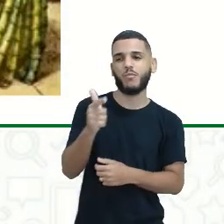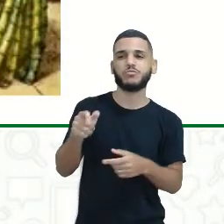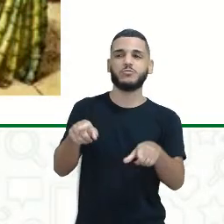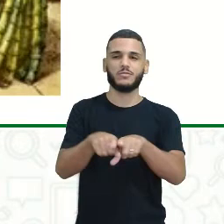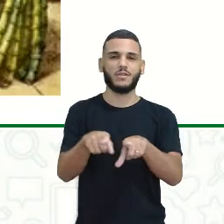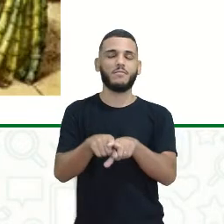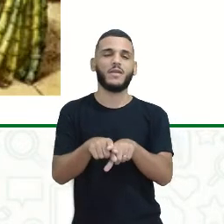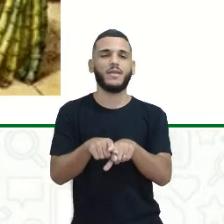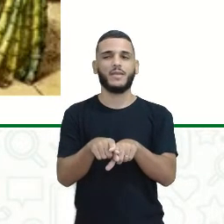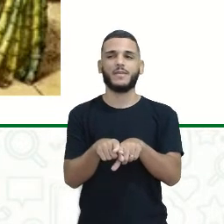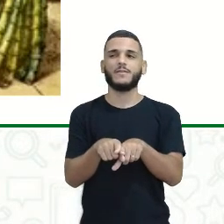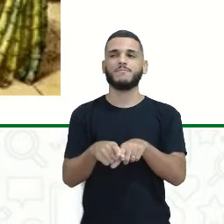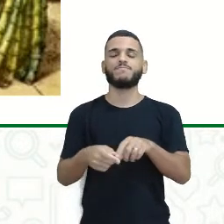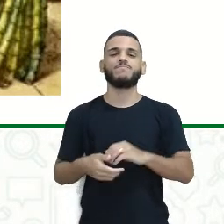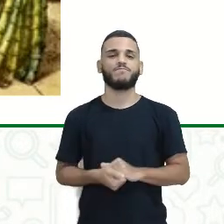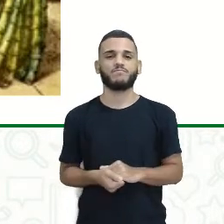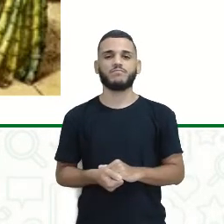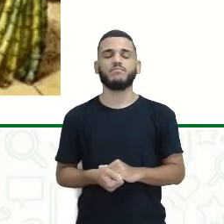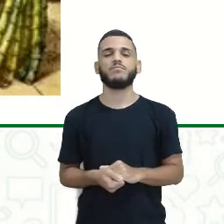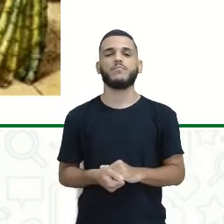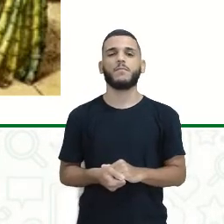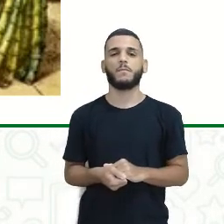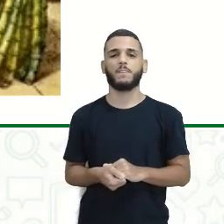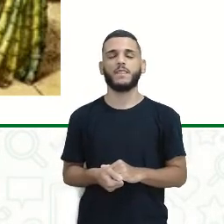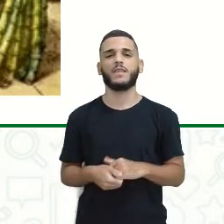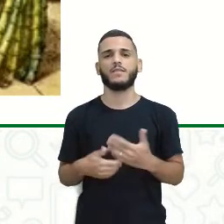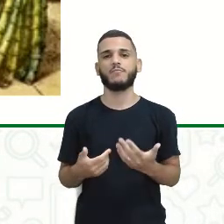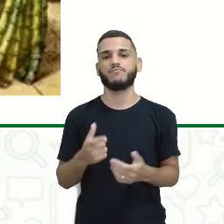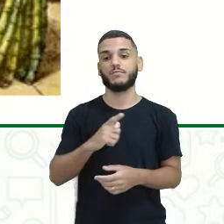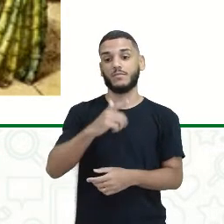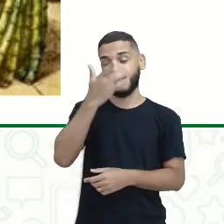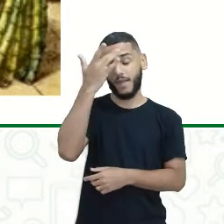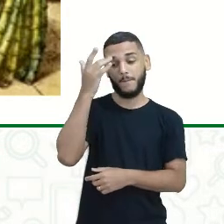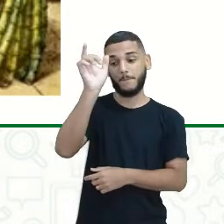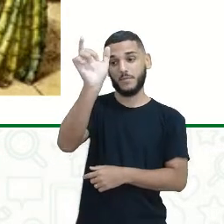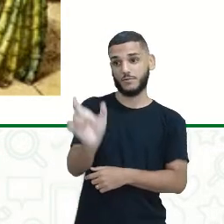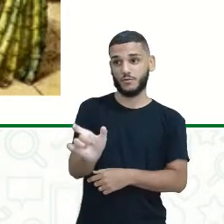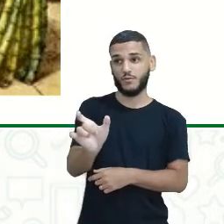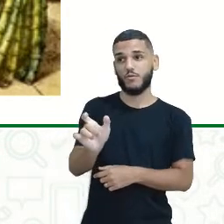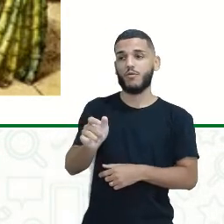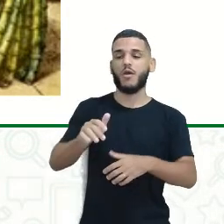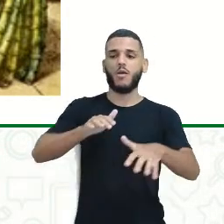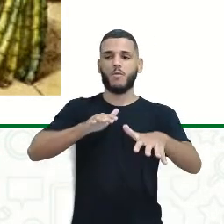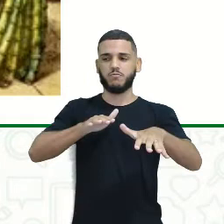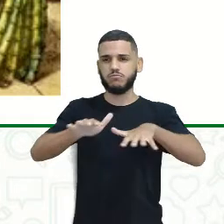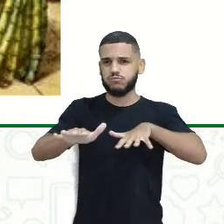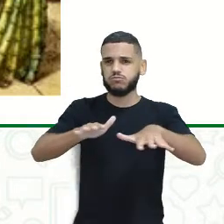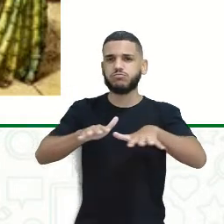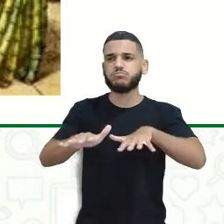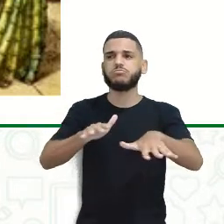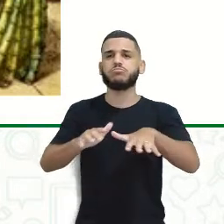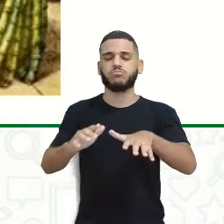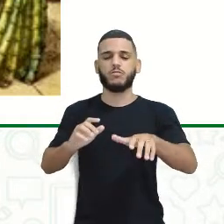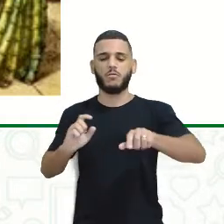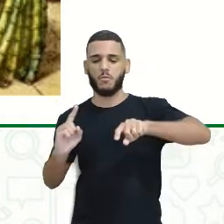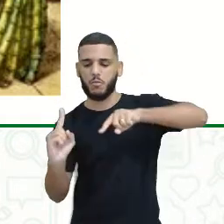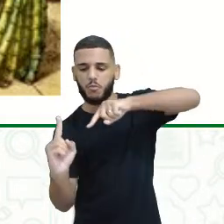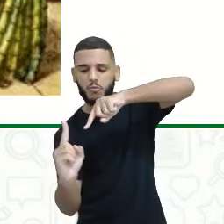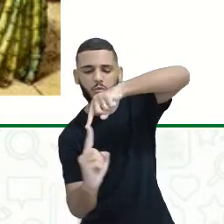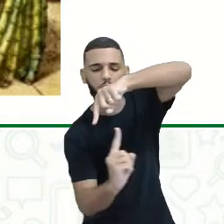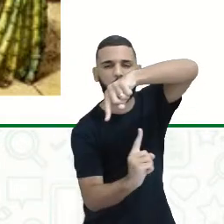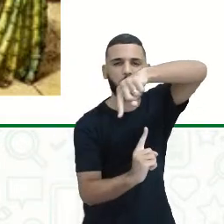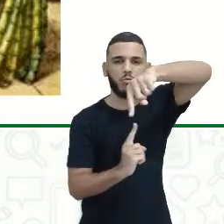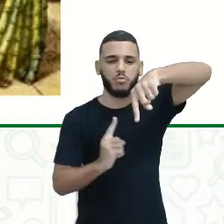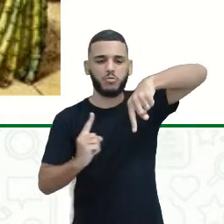né, onde, ao invés de você ter a pessoa ali movimentando, né, as rodas ali do engenho, você